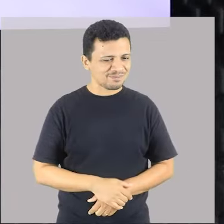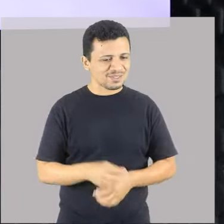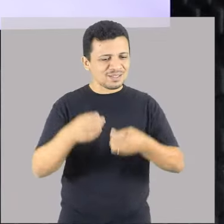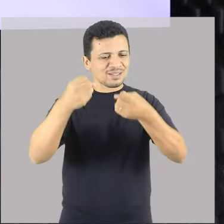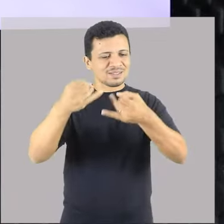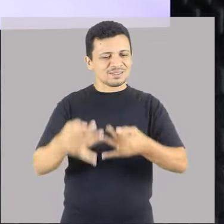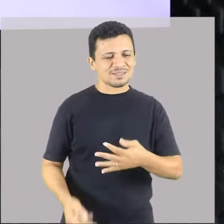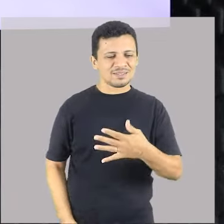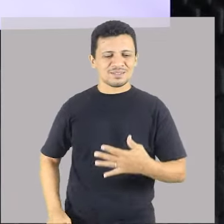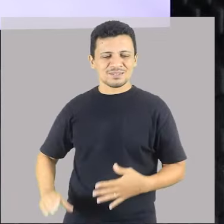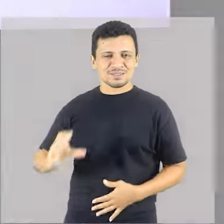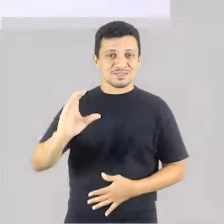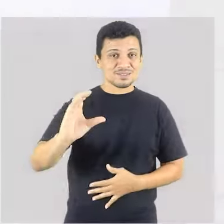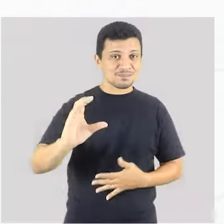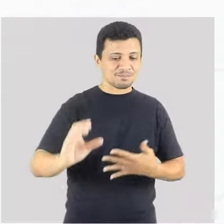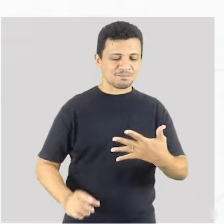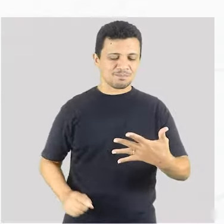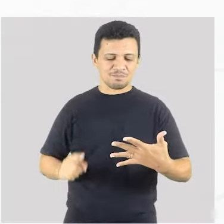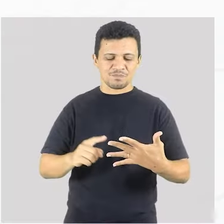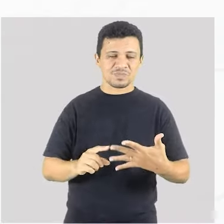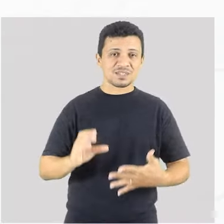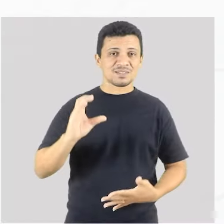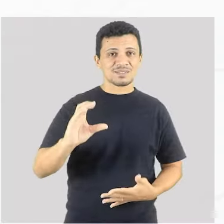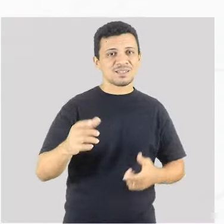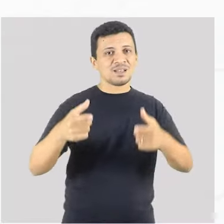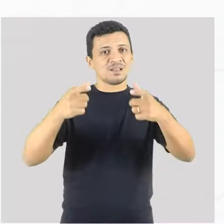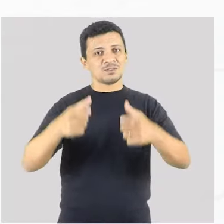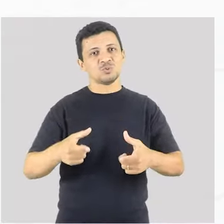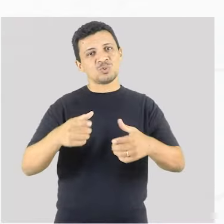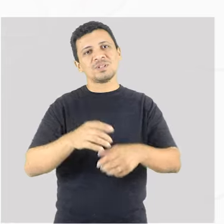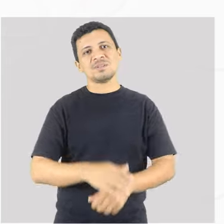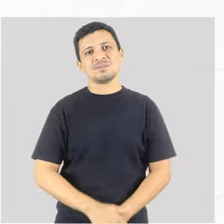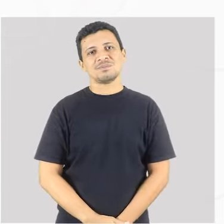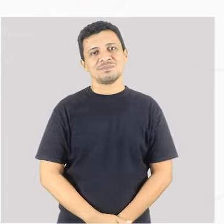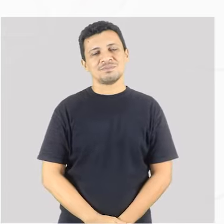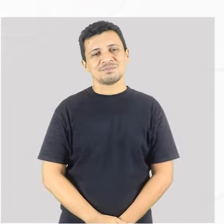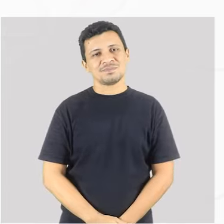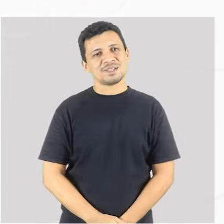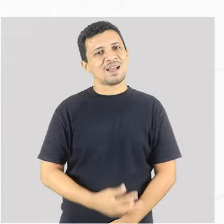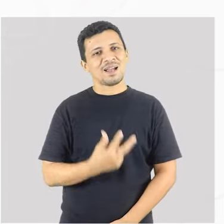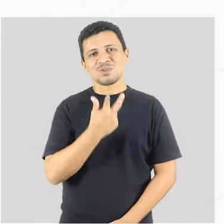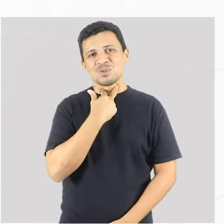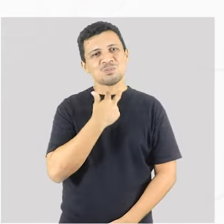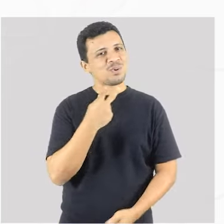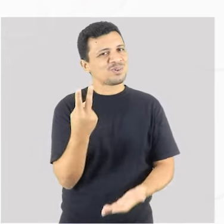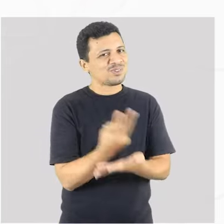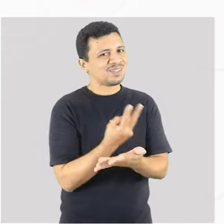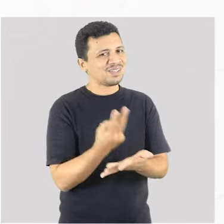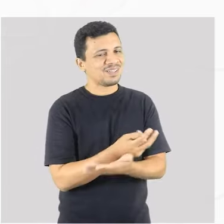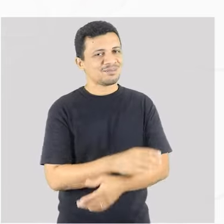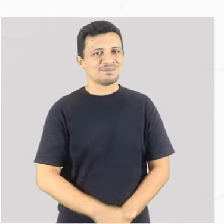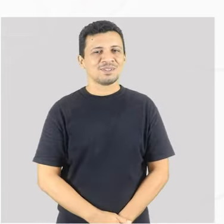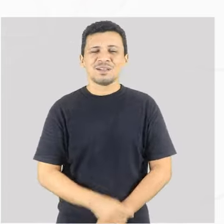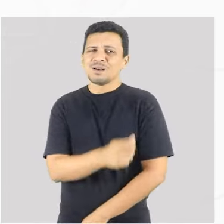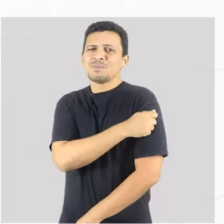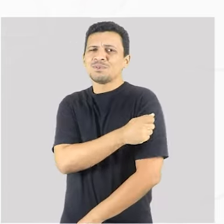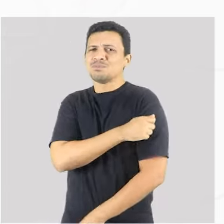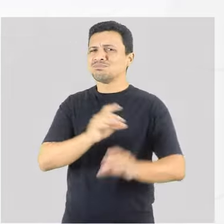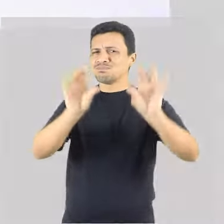de letra C lugar não é isso meu estudante Não pode errar então meu meu querido